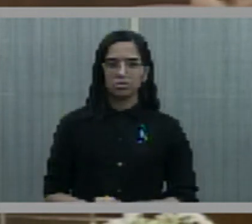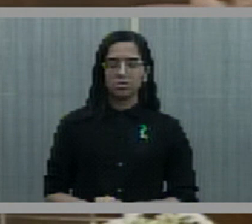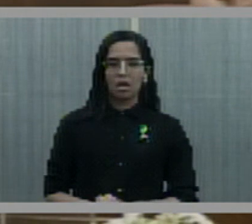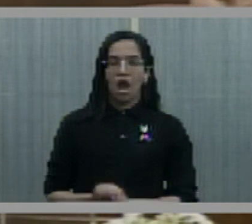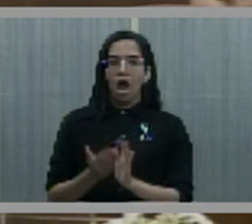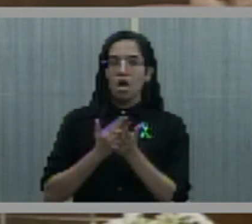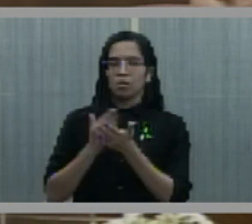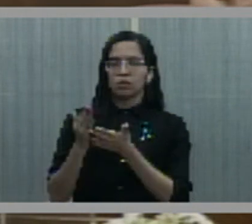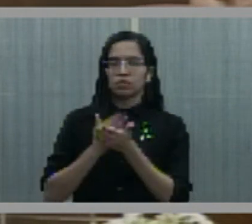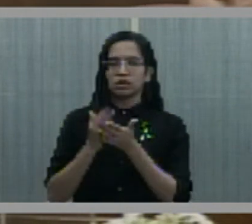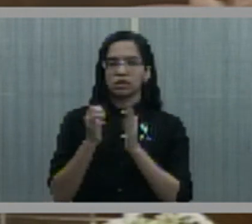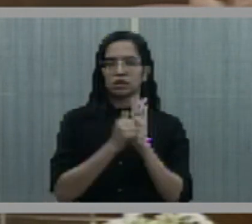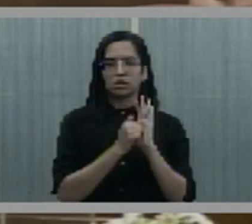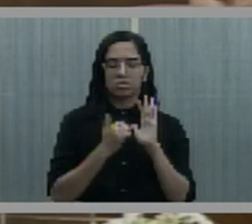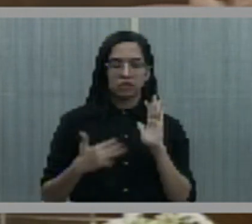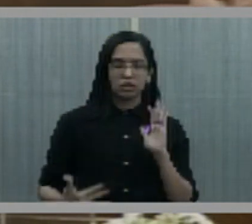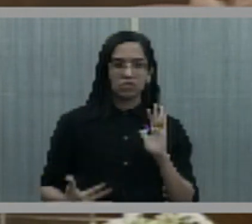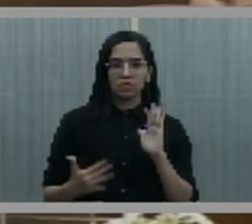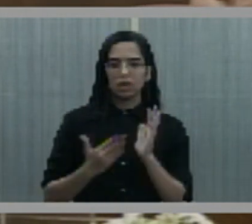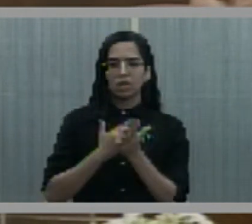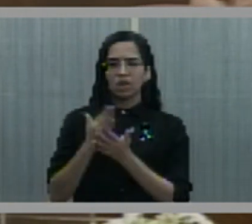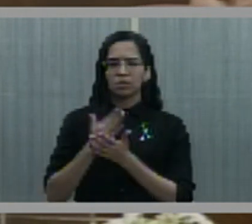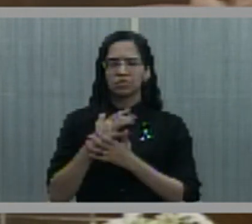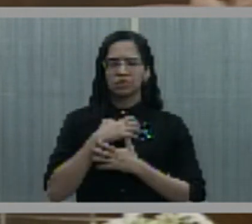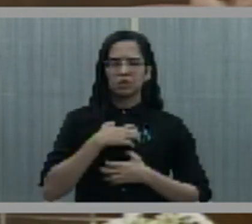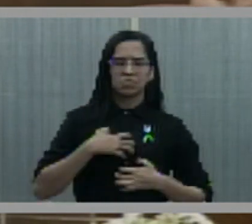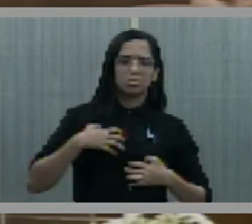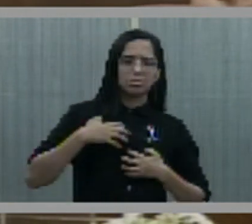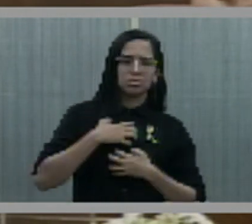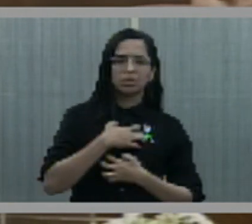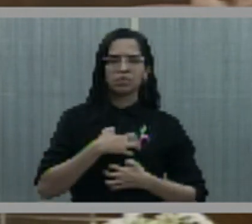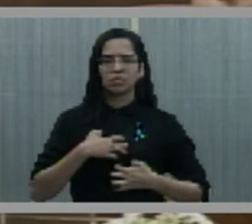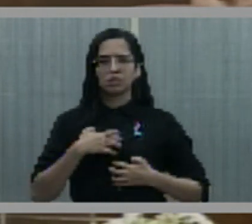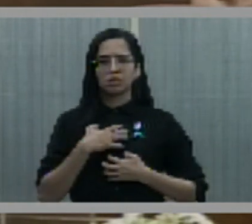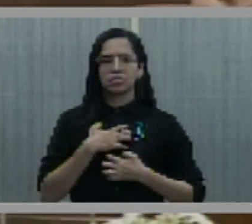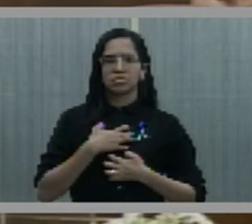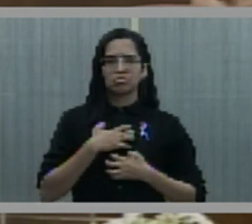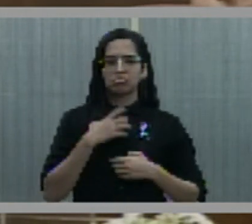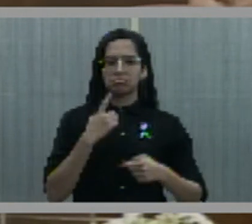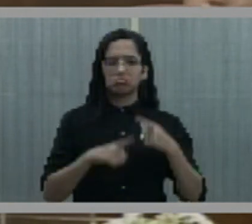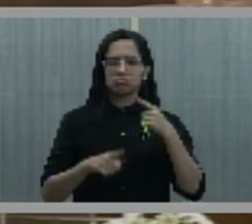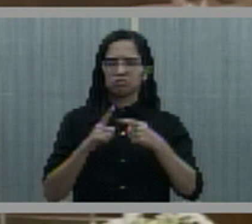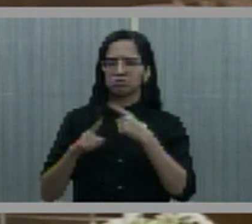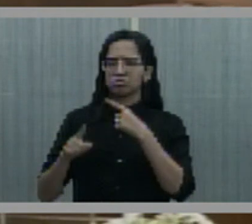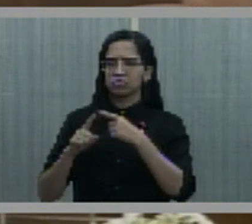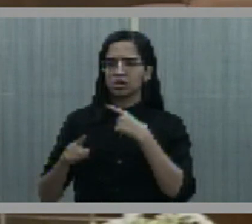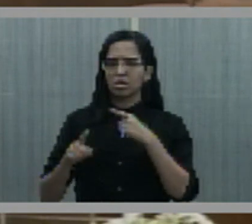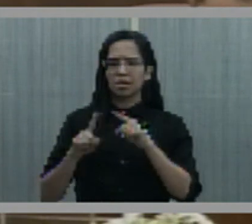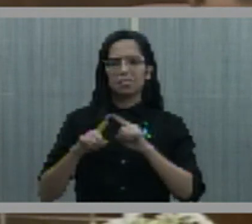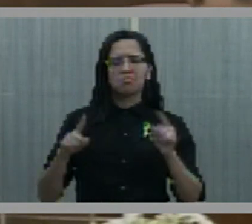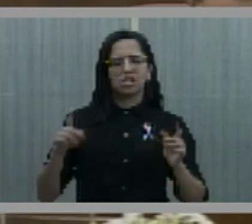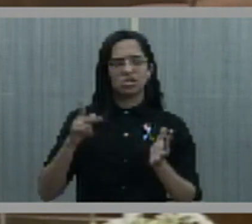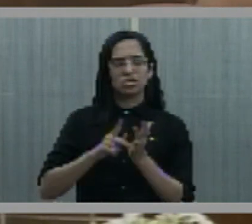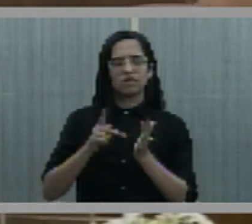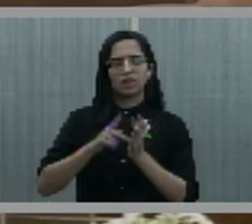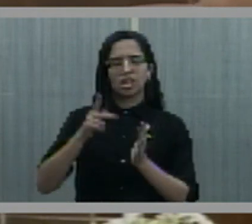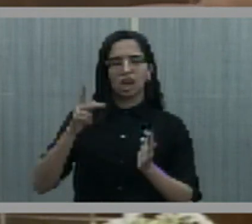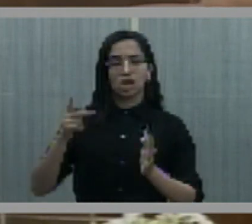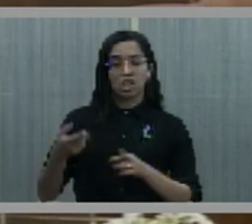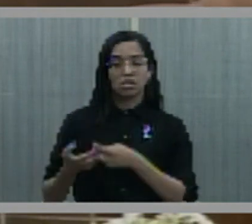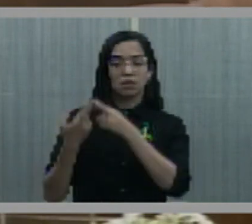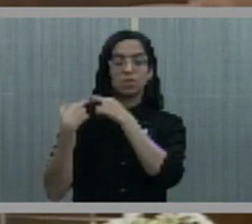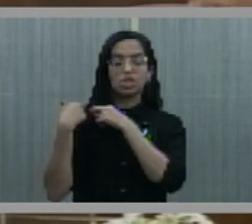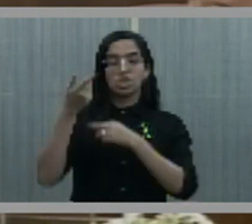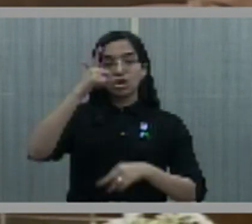muitas vezes que geraram incômodos, desconfortos, incompreensão, mas que são próprios dos que lutam na promoção da justiça de um